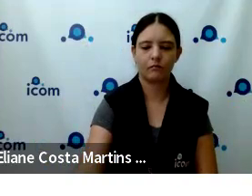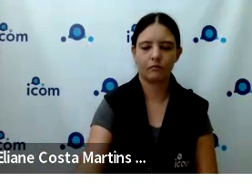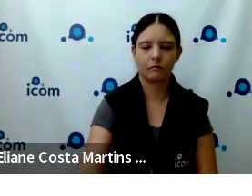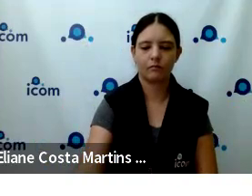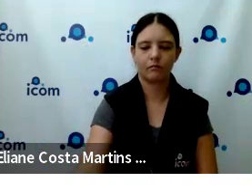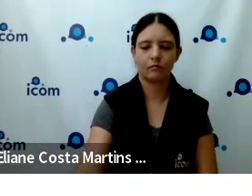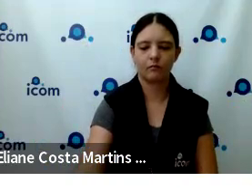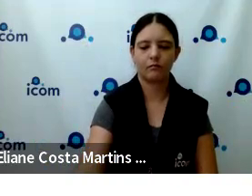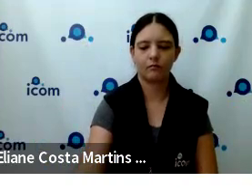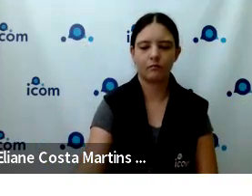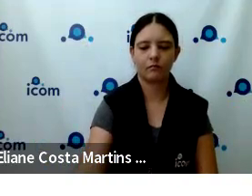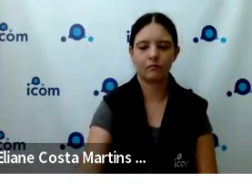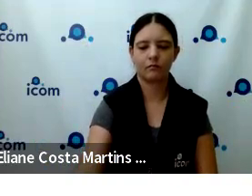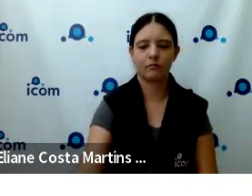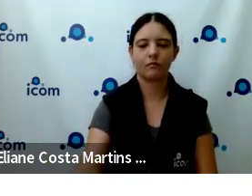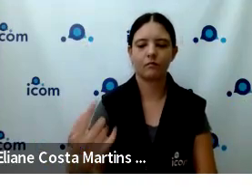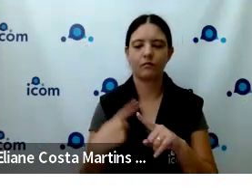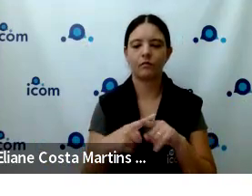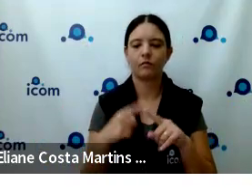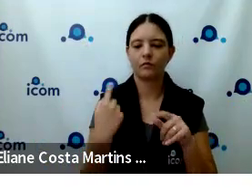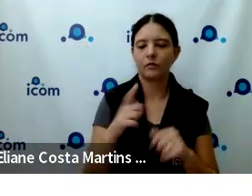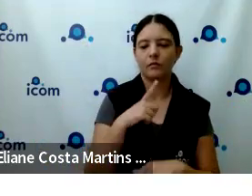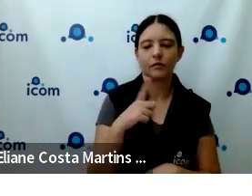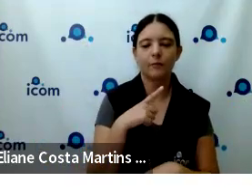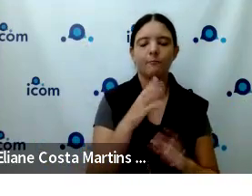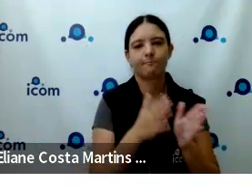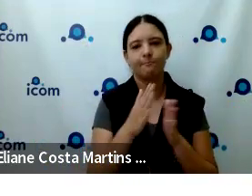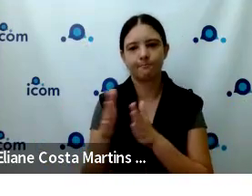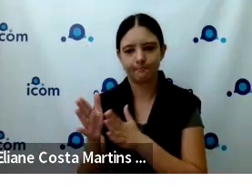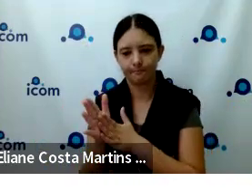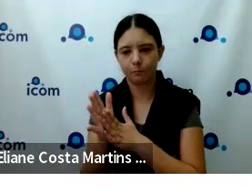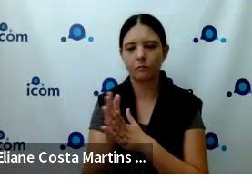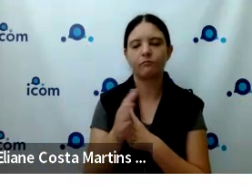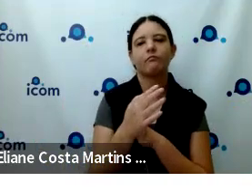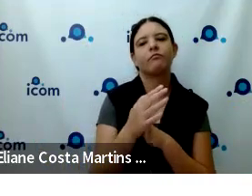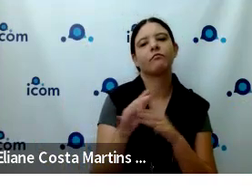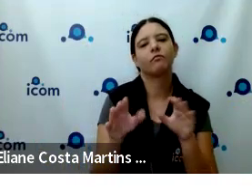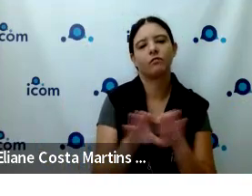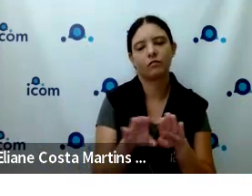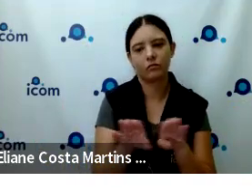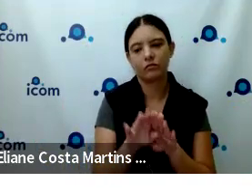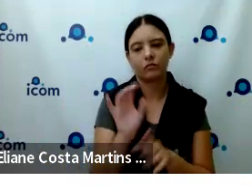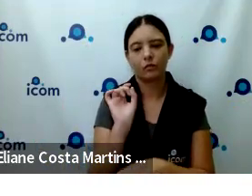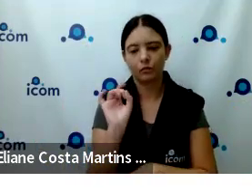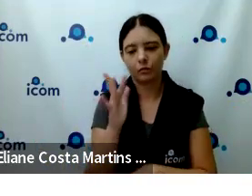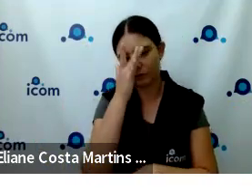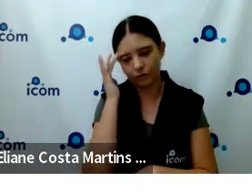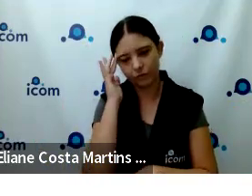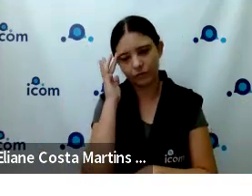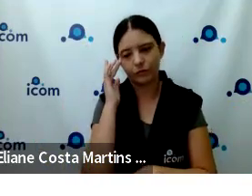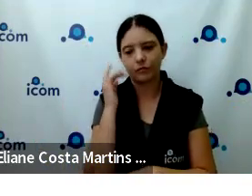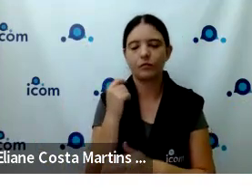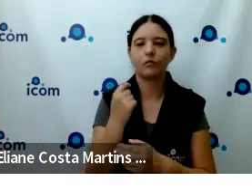trâmite desse processo administrativo e mais trâmite do processo judicial, onerando não apenas o contribuinte, mas também o